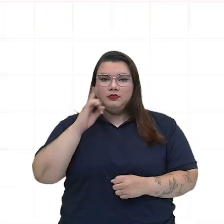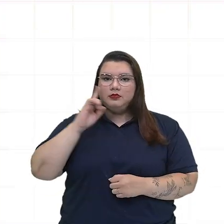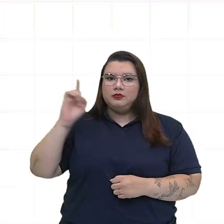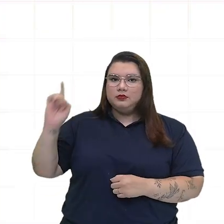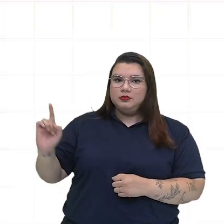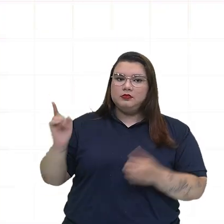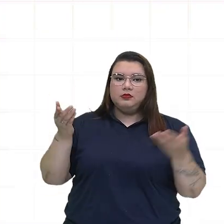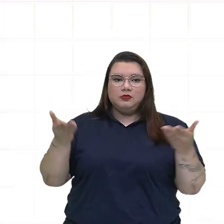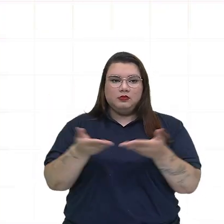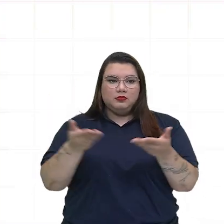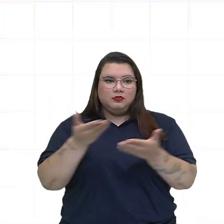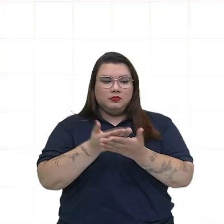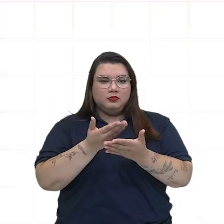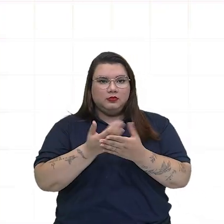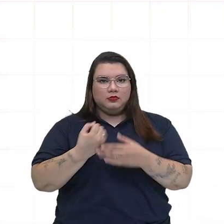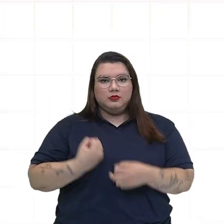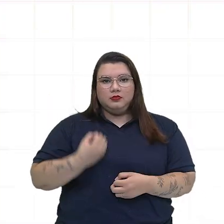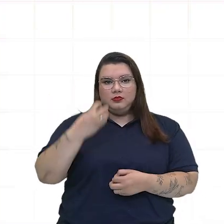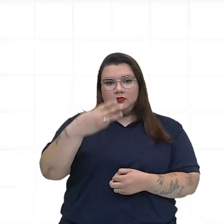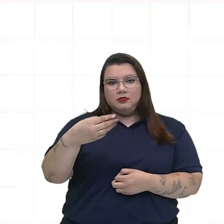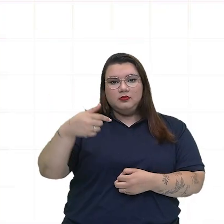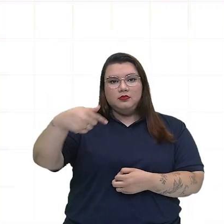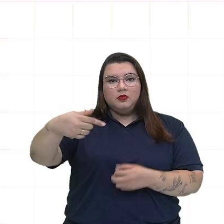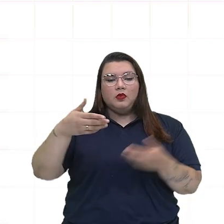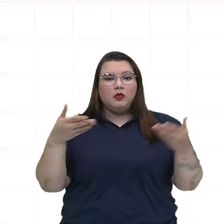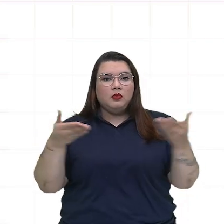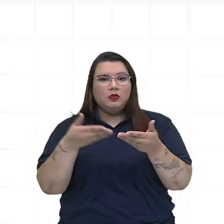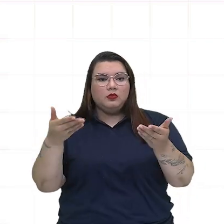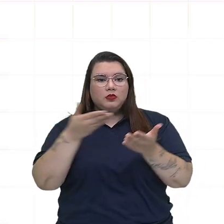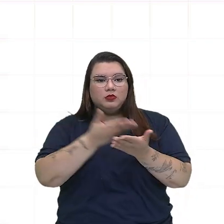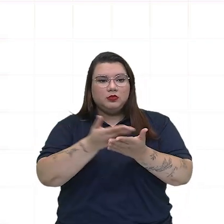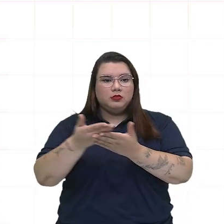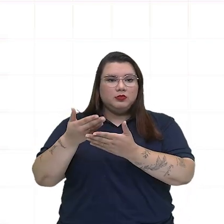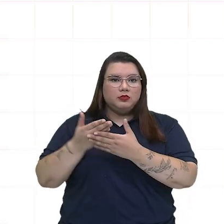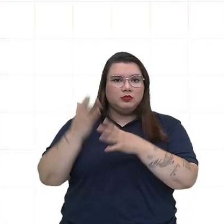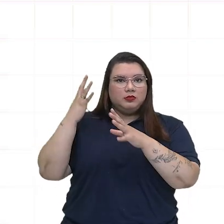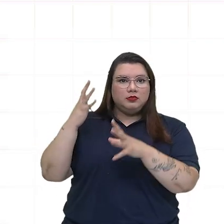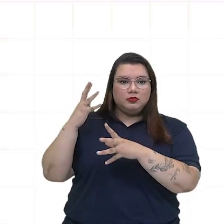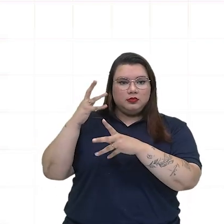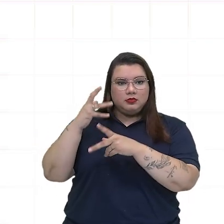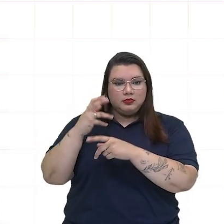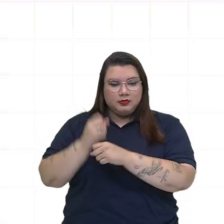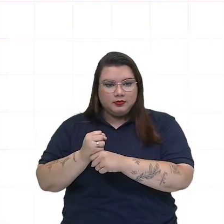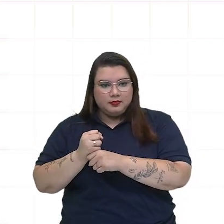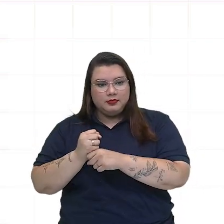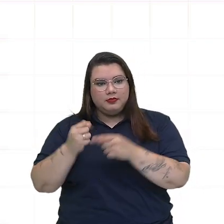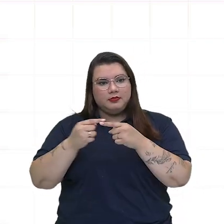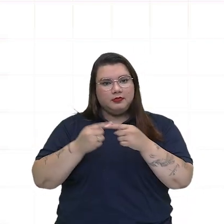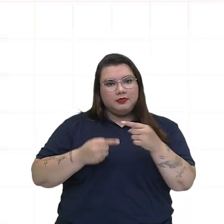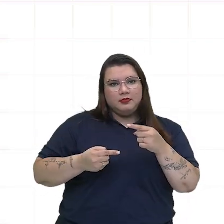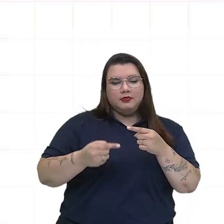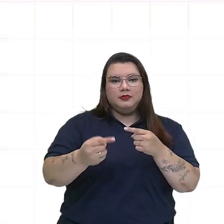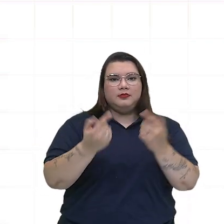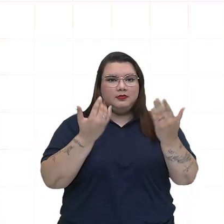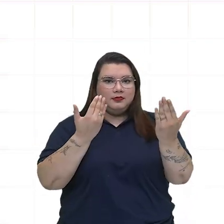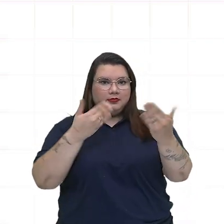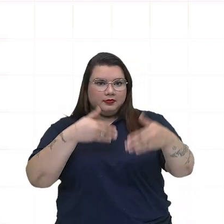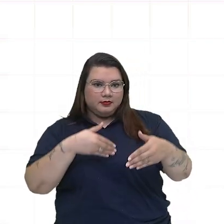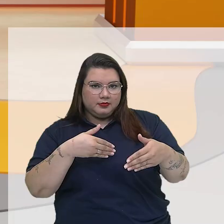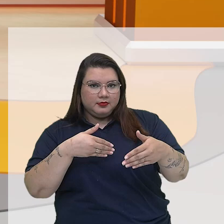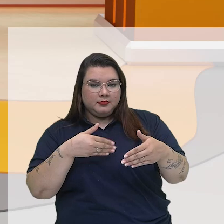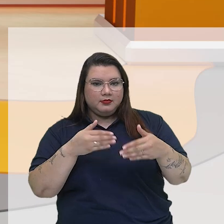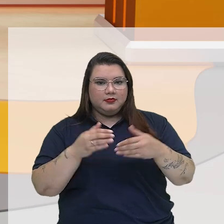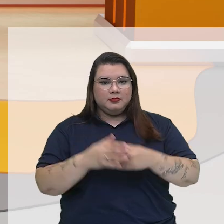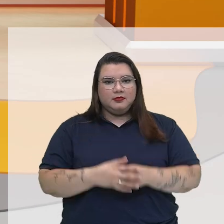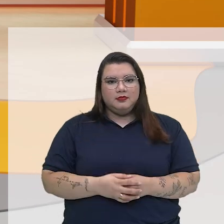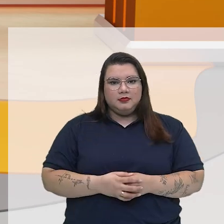Olha só, gente, na nossa aula 37, estudaremos aí, teremos a nossa revisão e posteriormente a